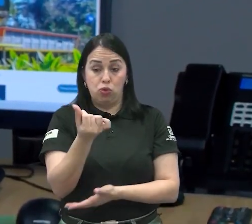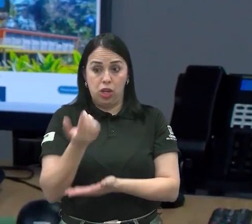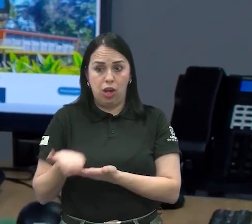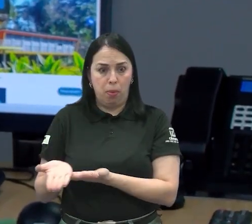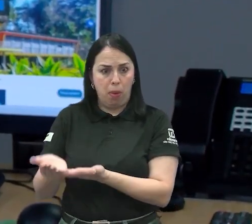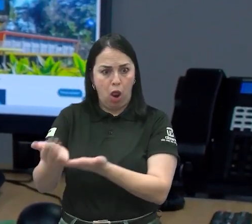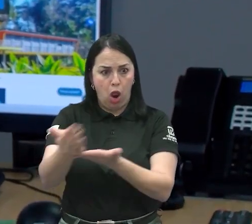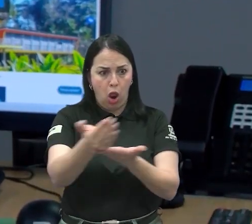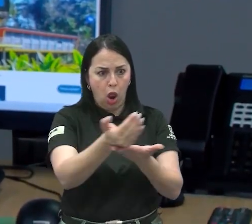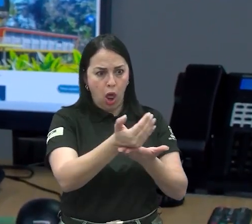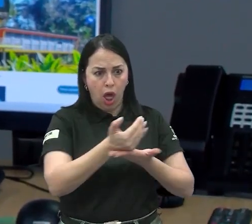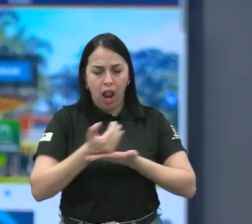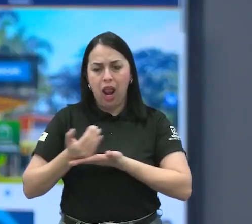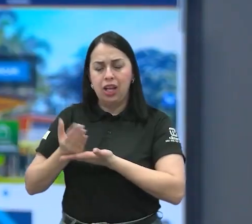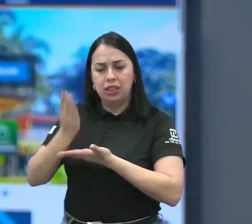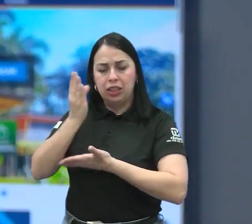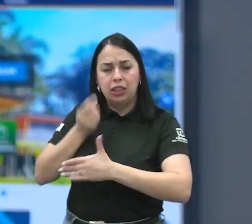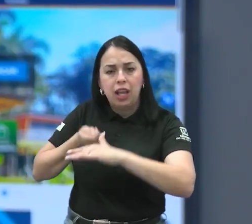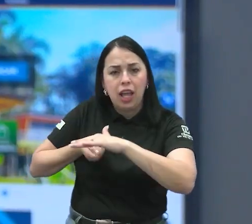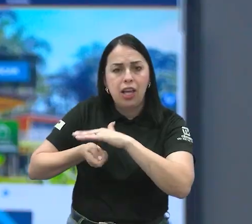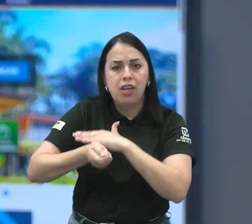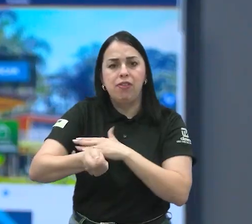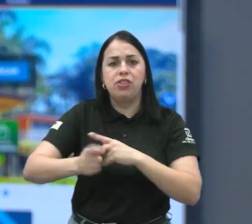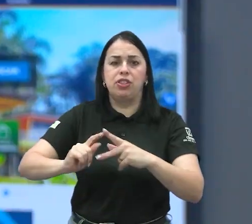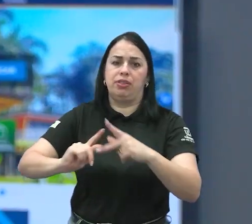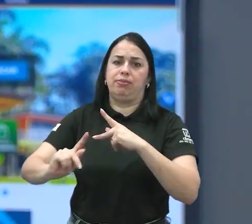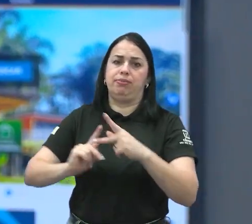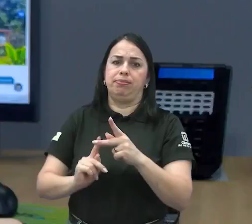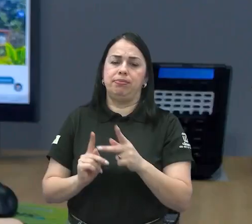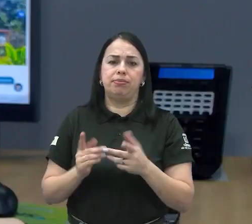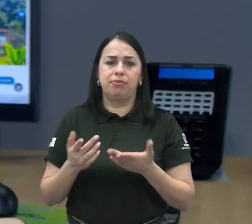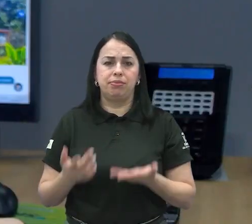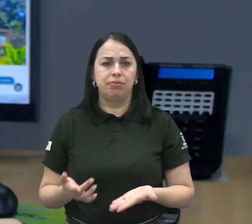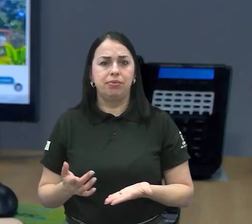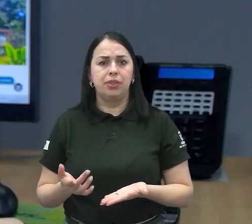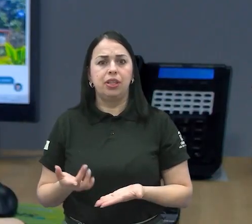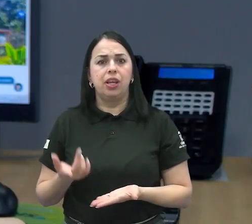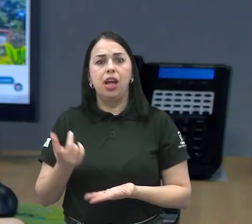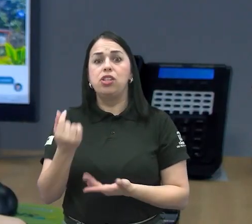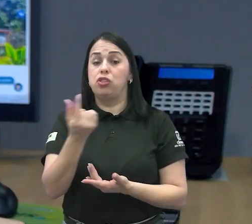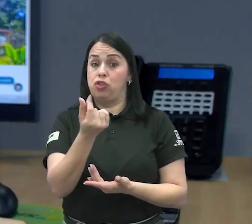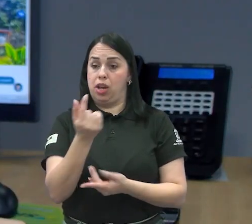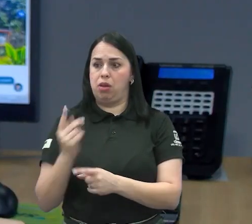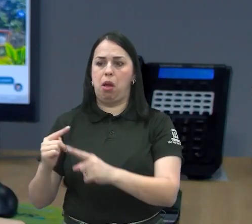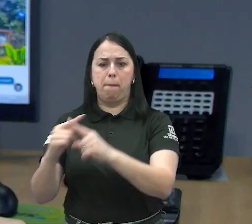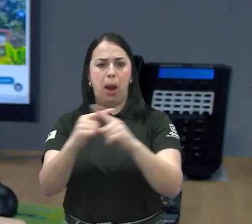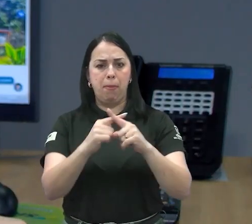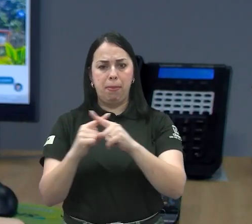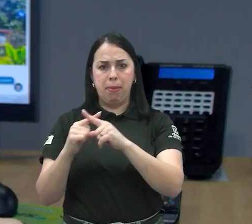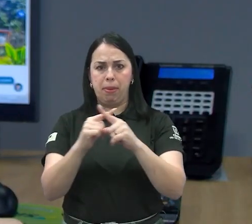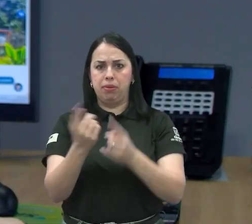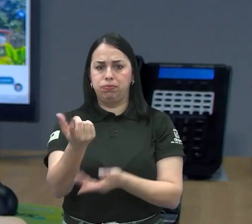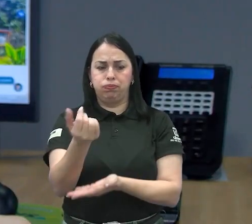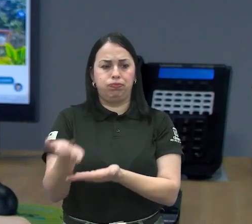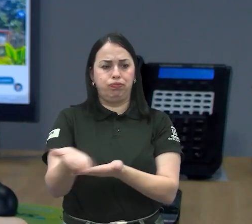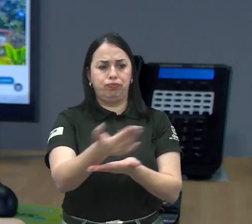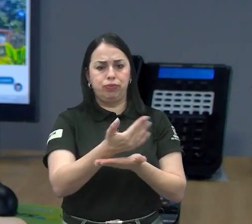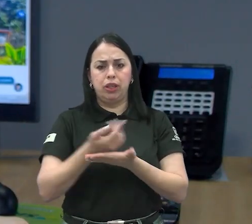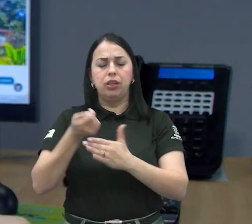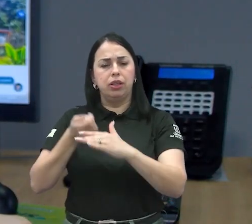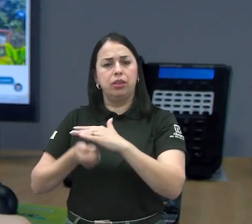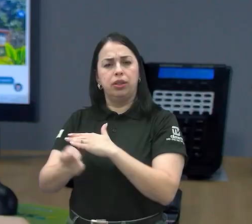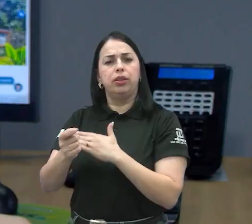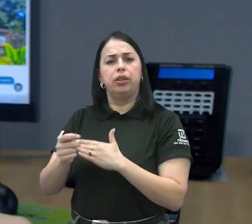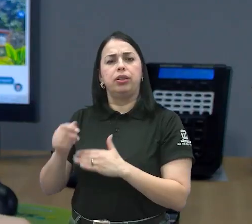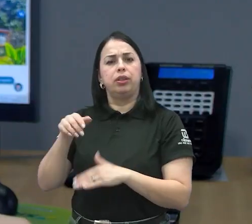dinheiro arrecadado nas apostas será destinado ao município. A gente vai pegar esse valor e ele vai ser relocado para as